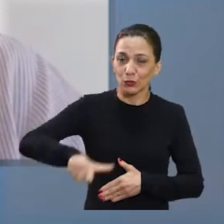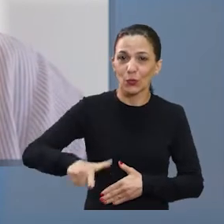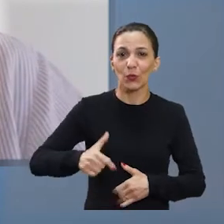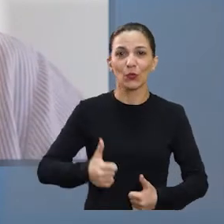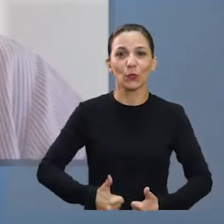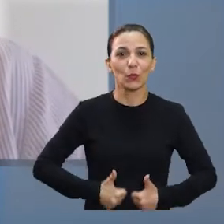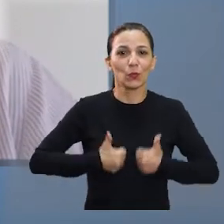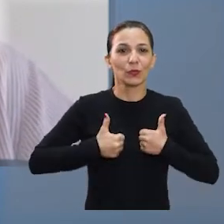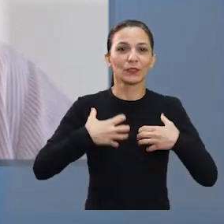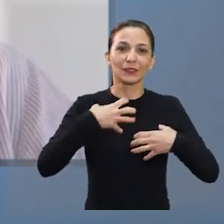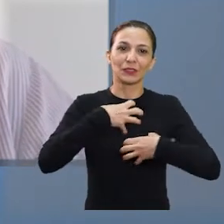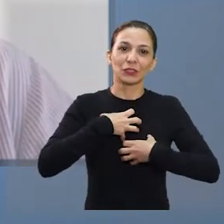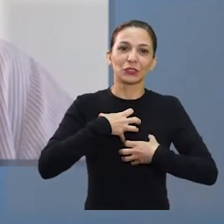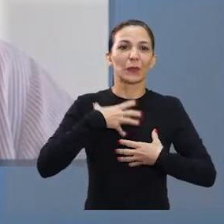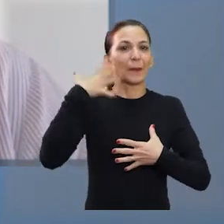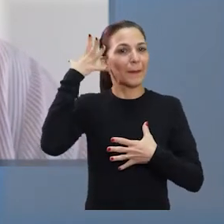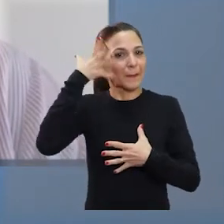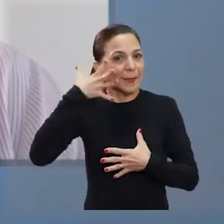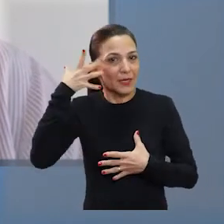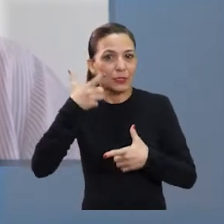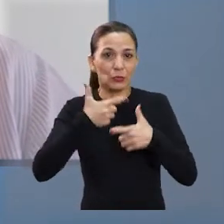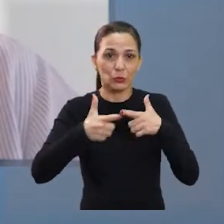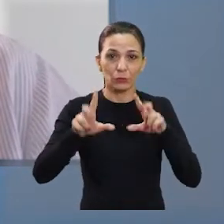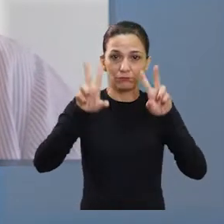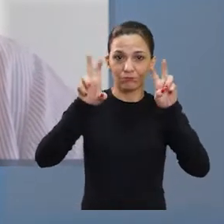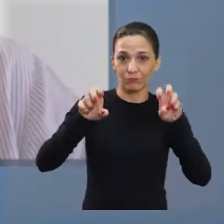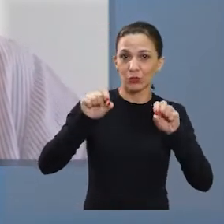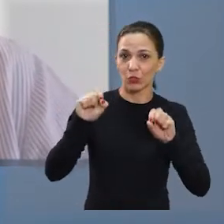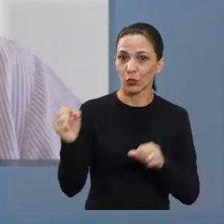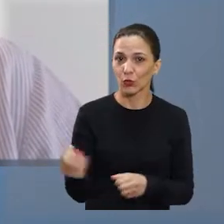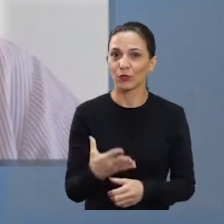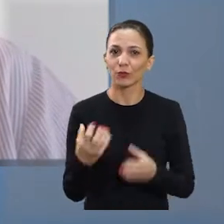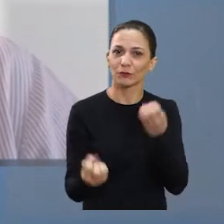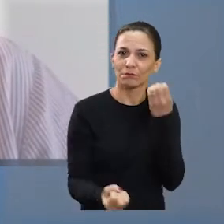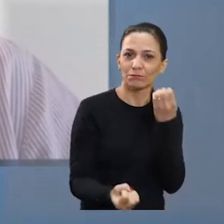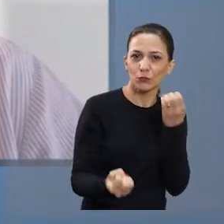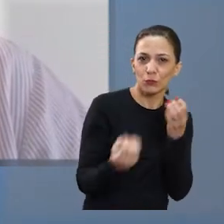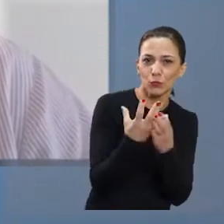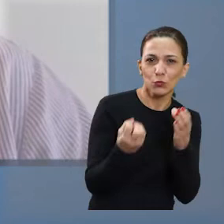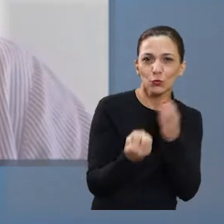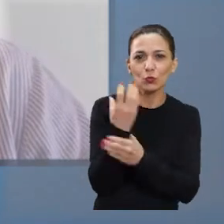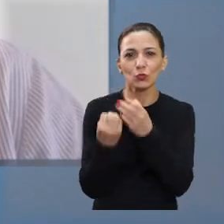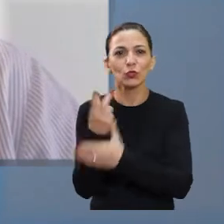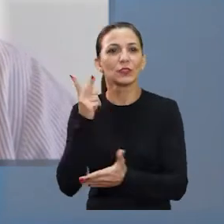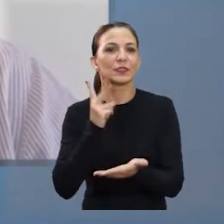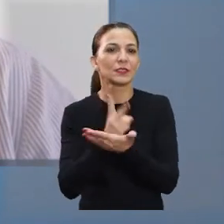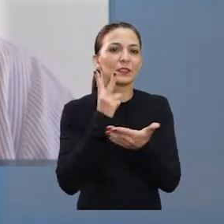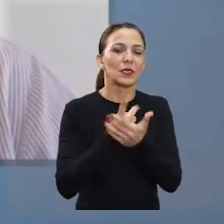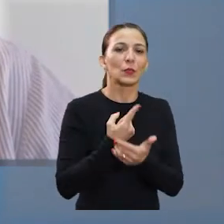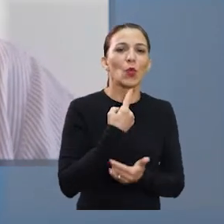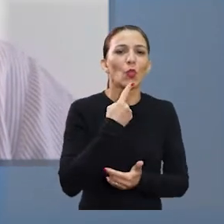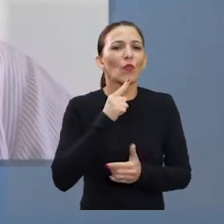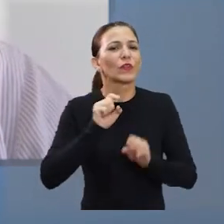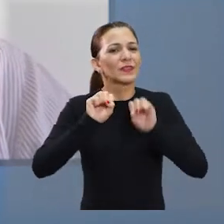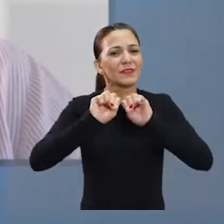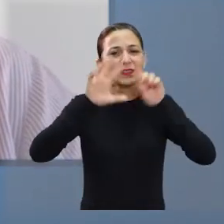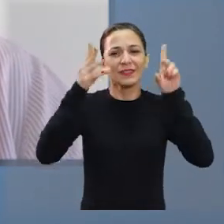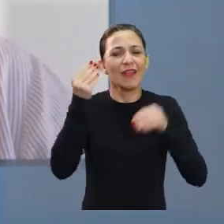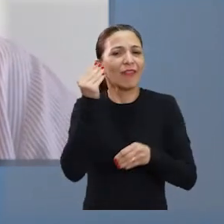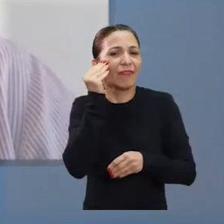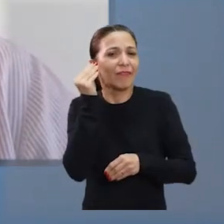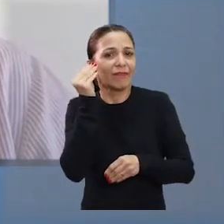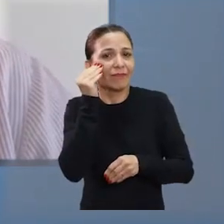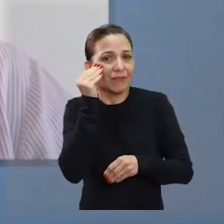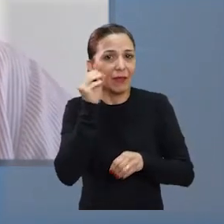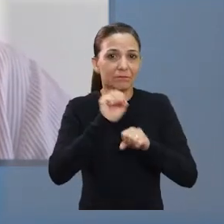novo falando com vocês sobre esse tema que a cada dia aparece uma novidade, uma coisa nova para tentar esclarecer